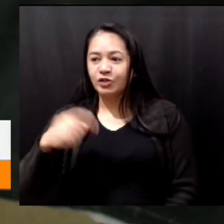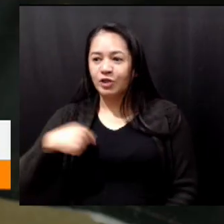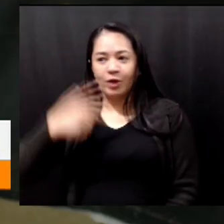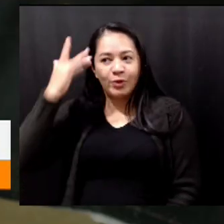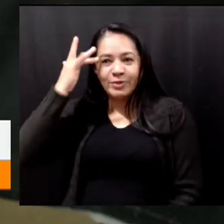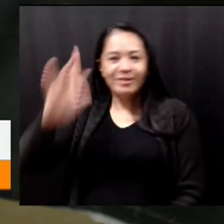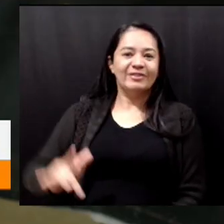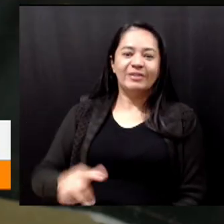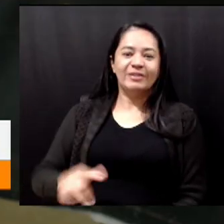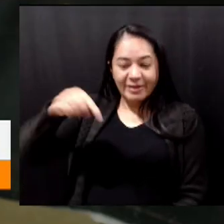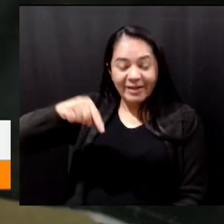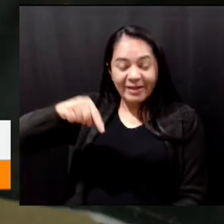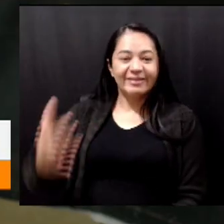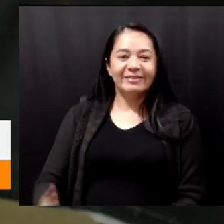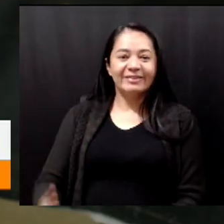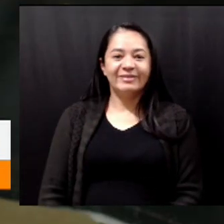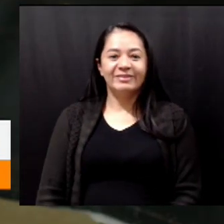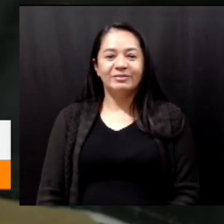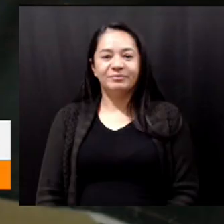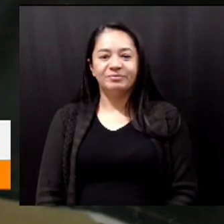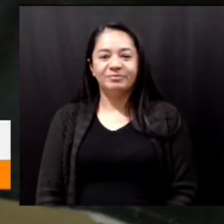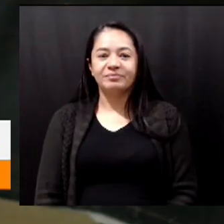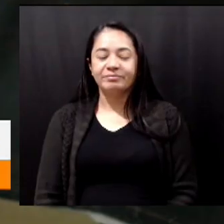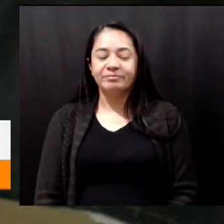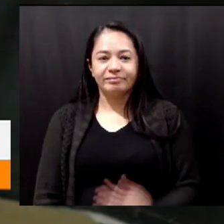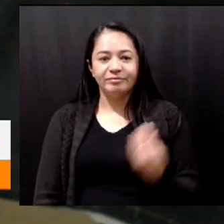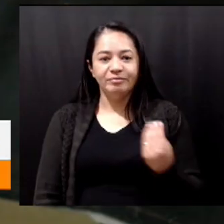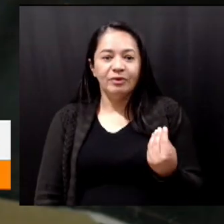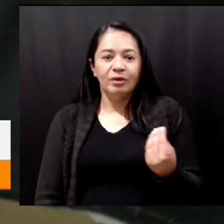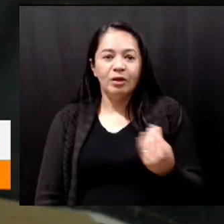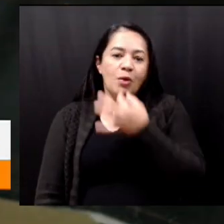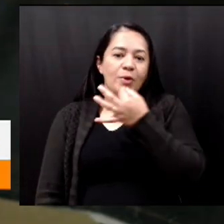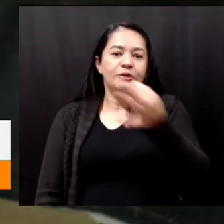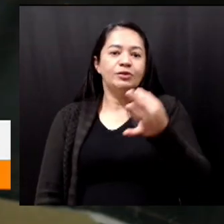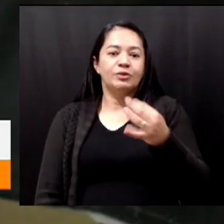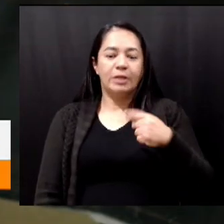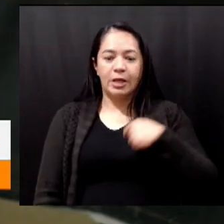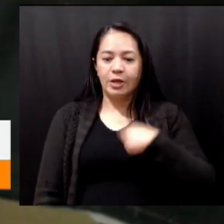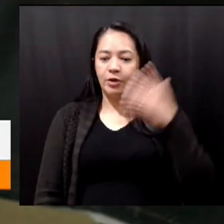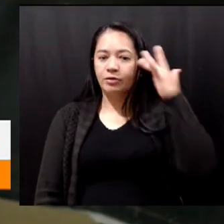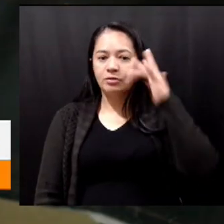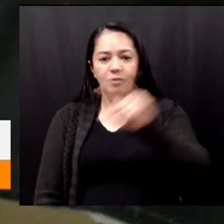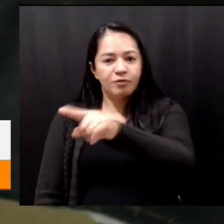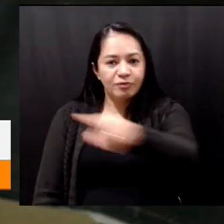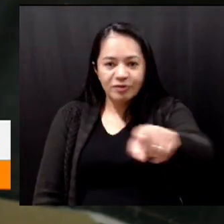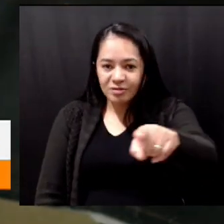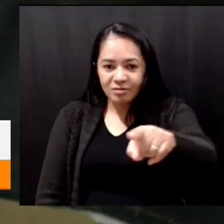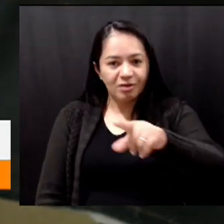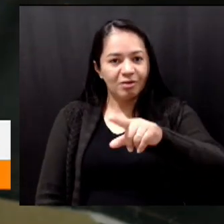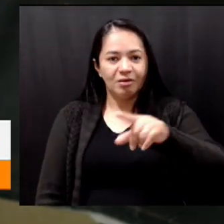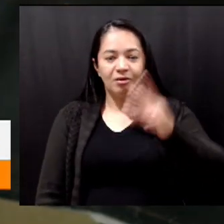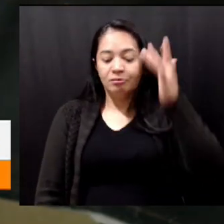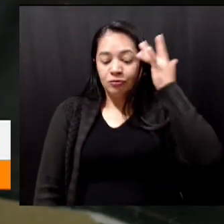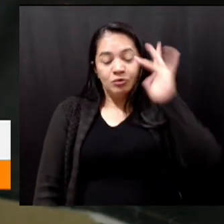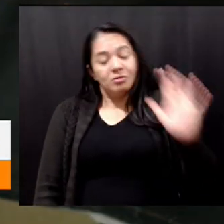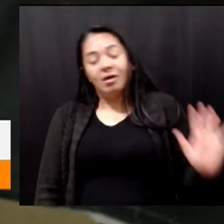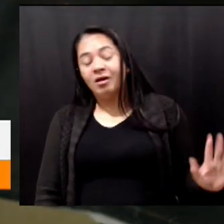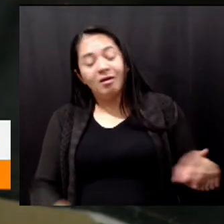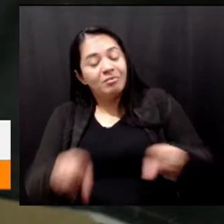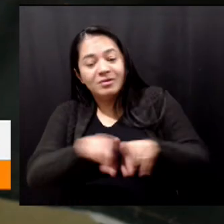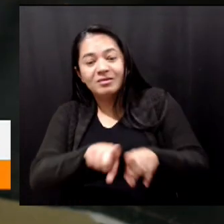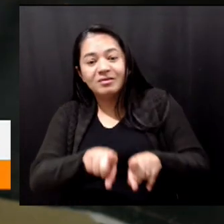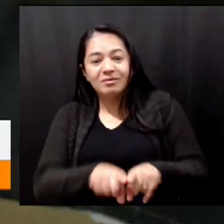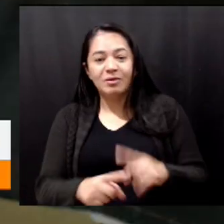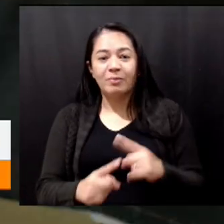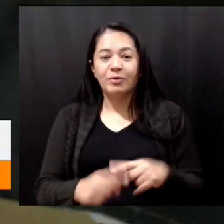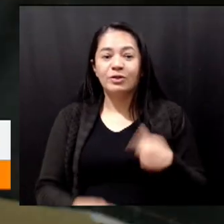de Campinas, e assim, acredito que como eu não sabia, você também, de repente, pode ser que não saiba, né, porque a gente precisa de mais